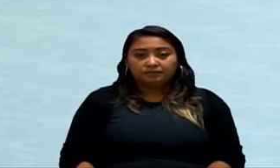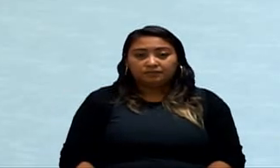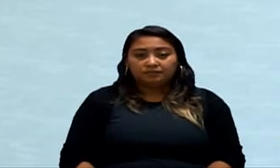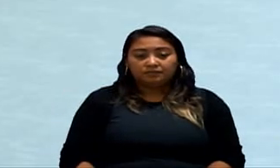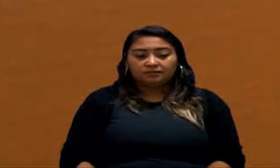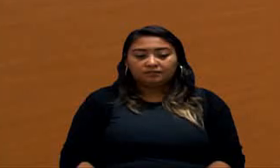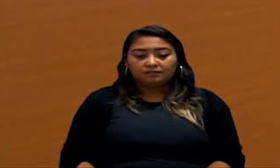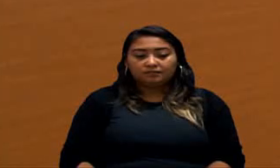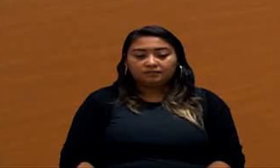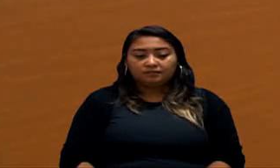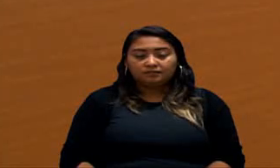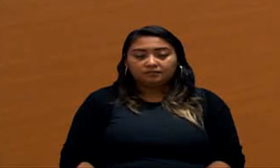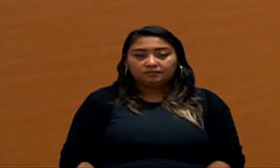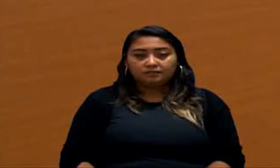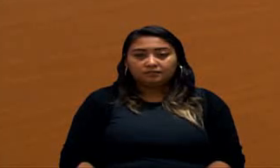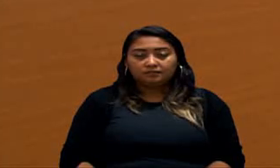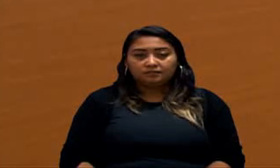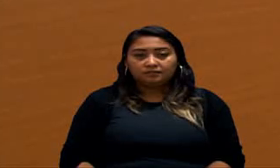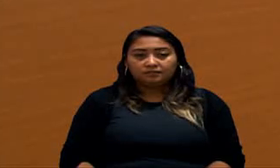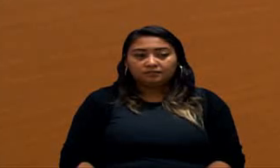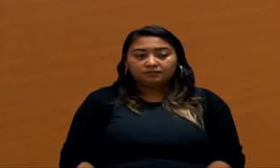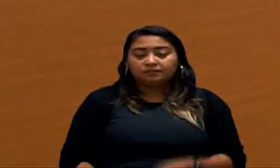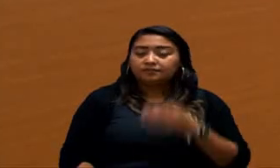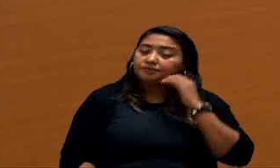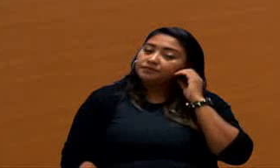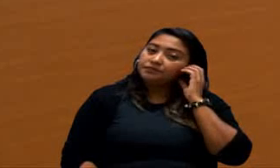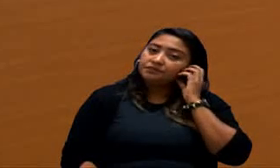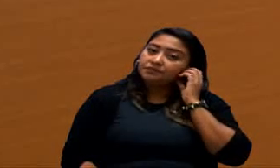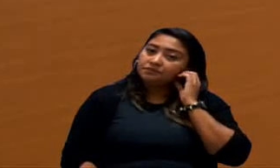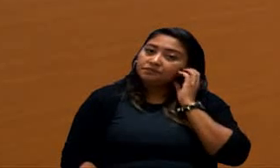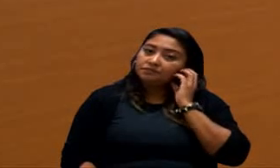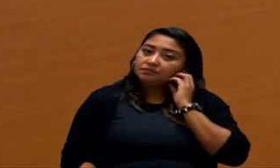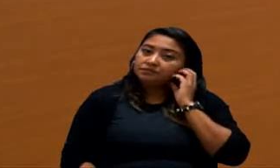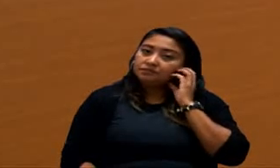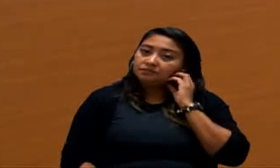White, por favor. Vereador White.